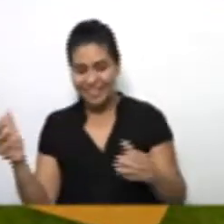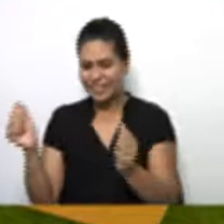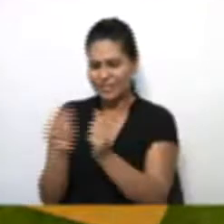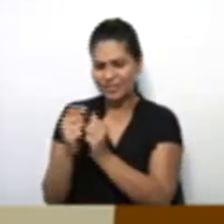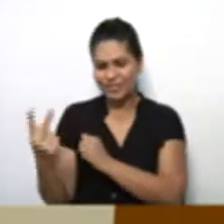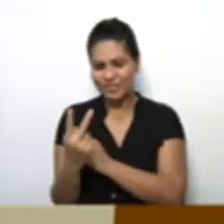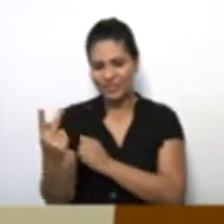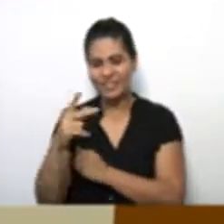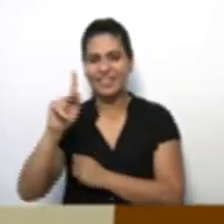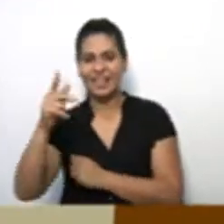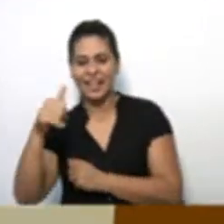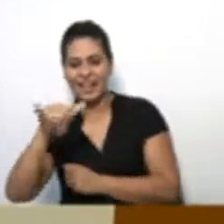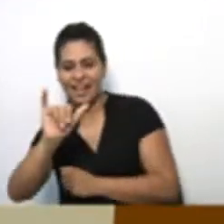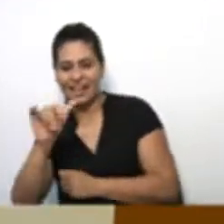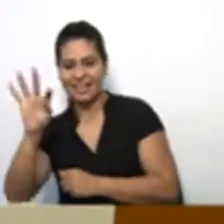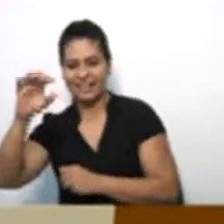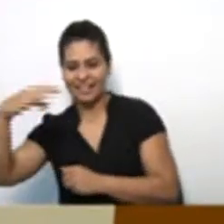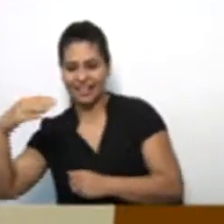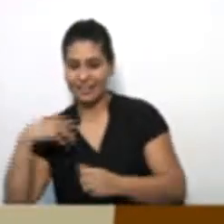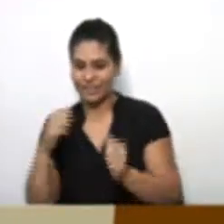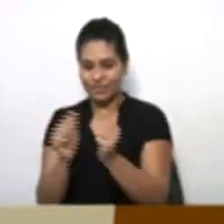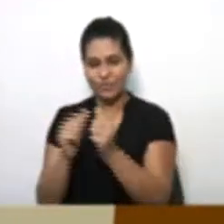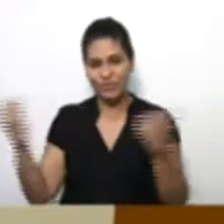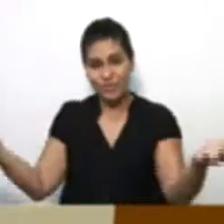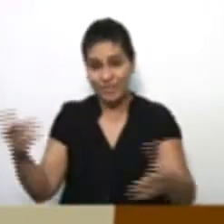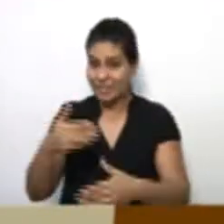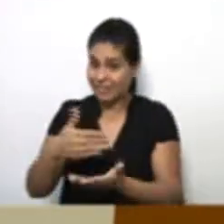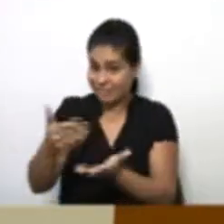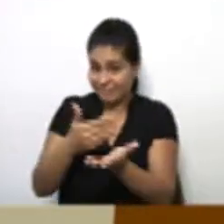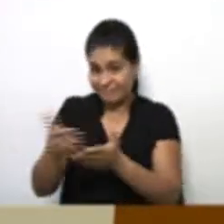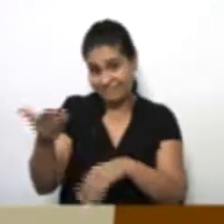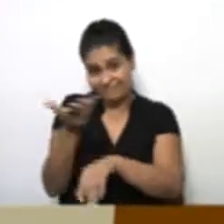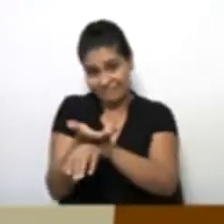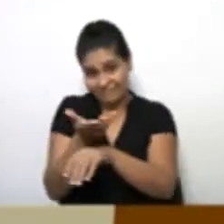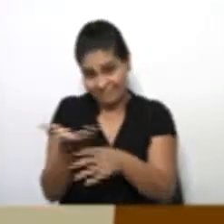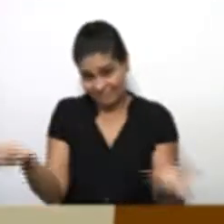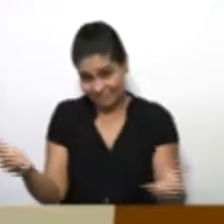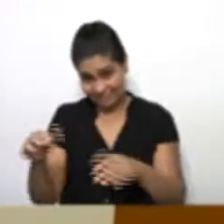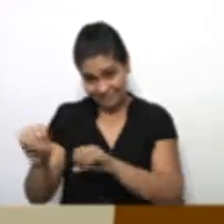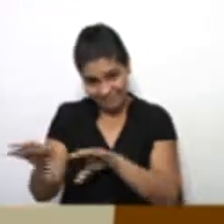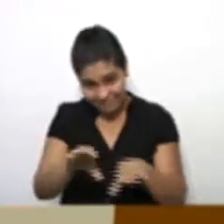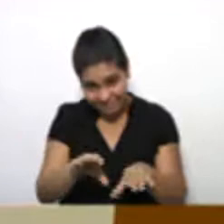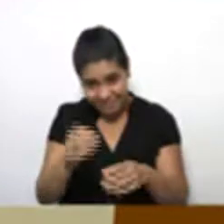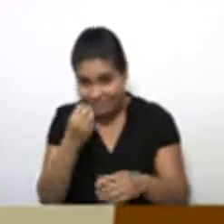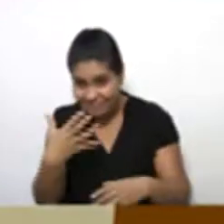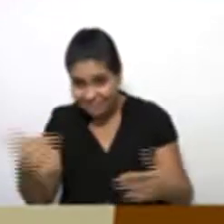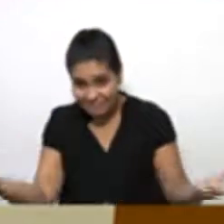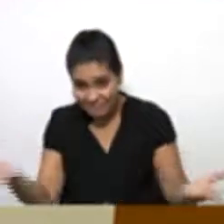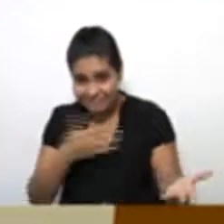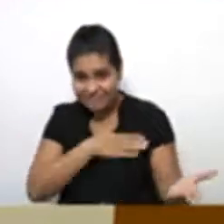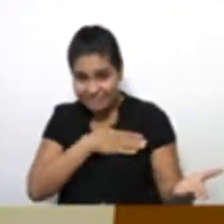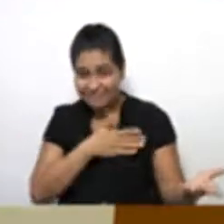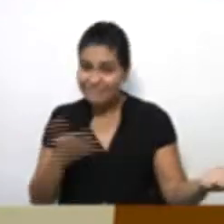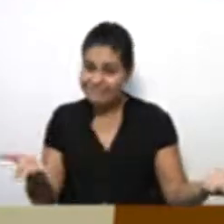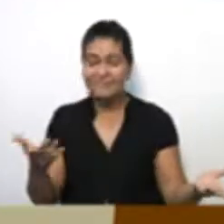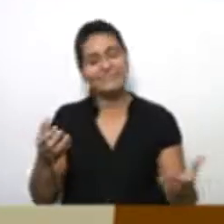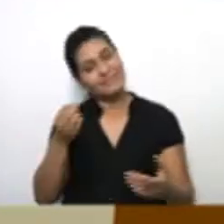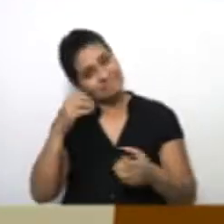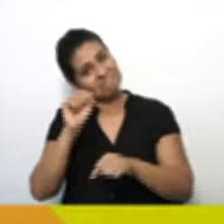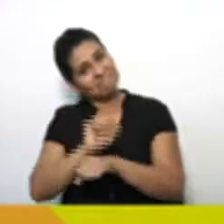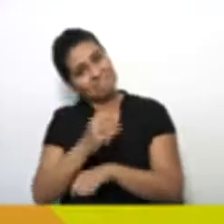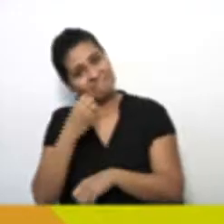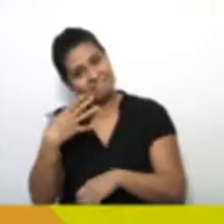dupla RAI e TEC e estaremos com vocês durante as aulas. Olá, queridos! Tudo bem com vocês? Espero que